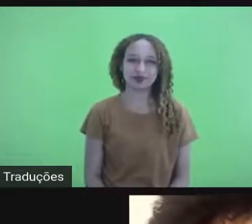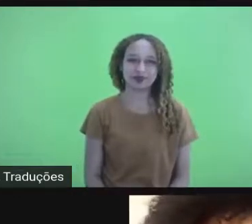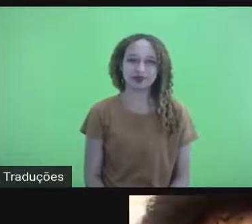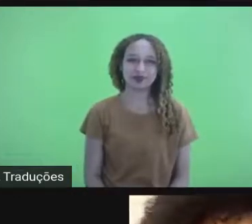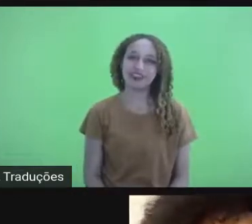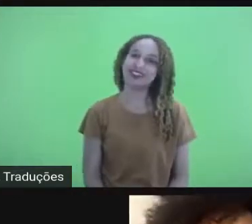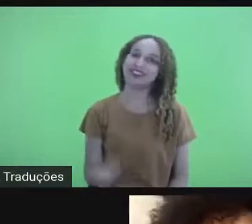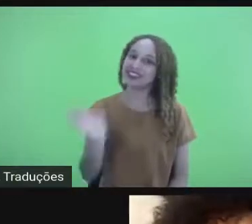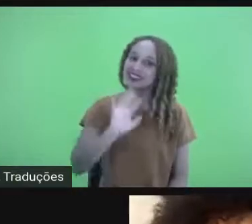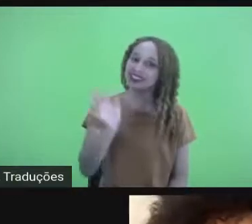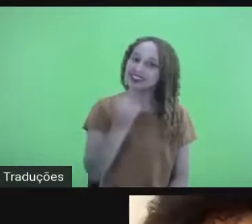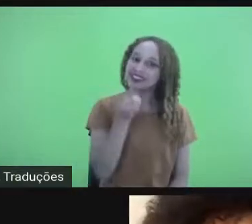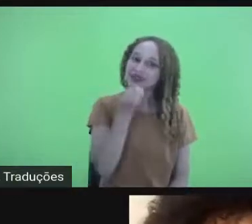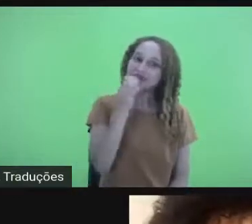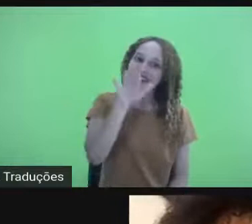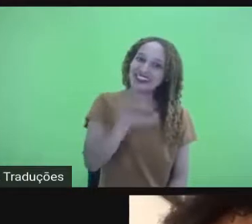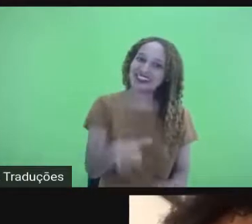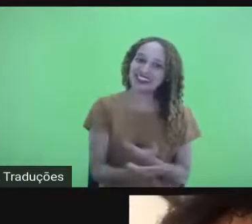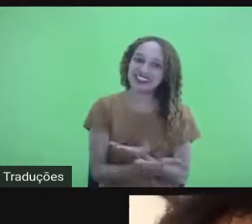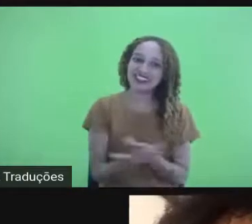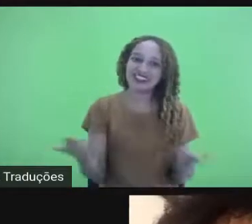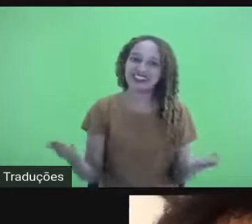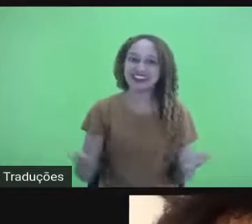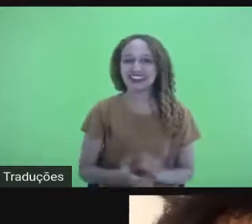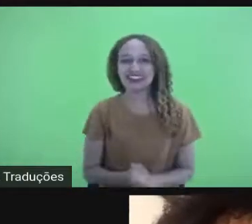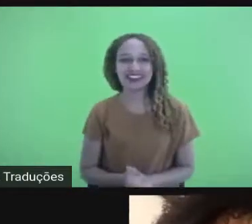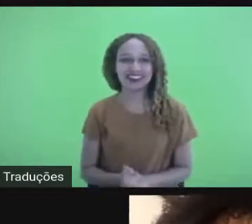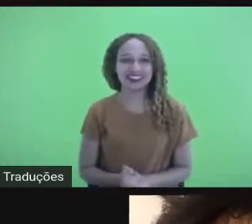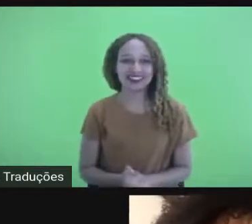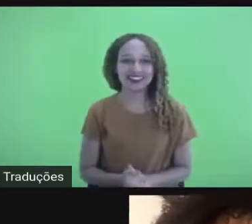Olá, boa tarde a todo mundo.